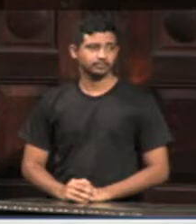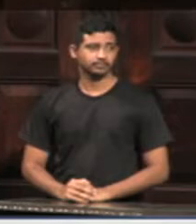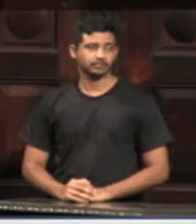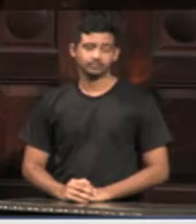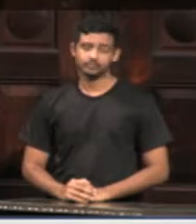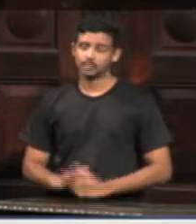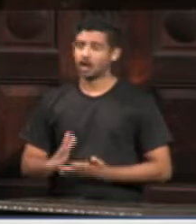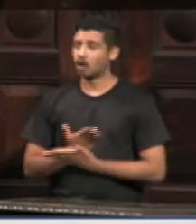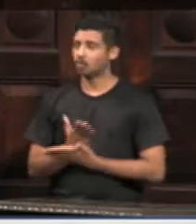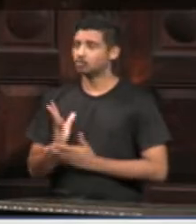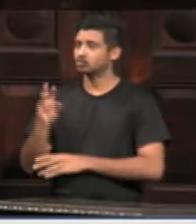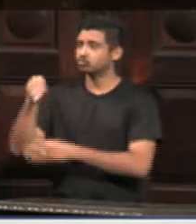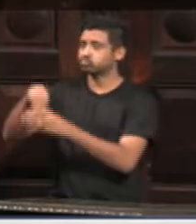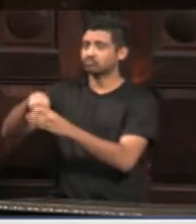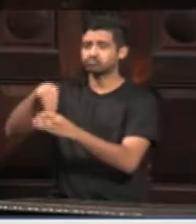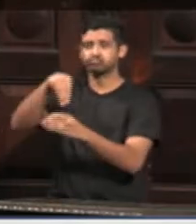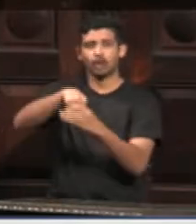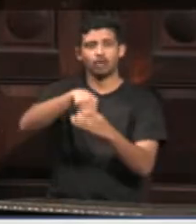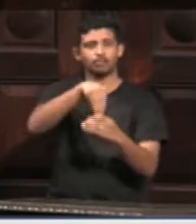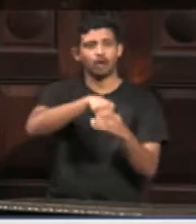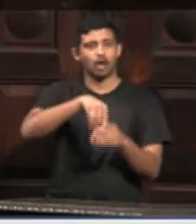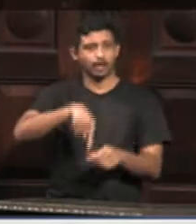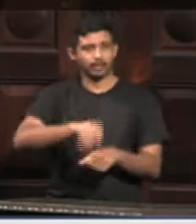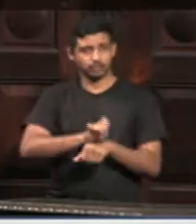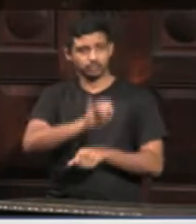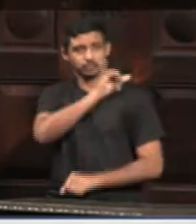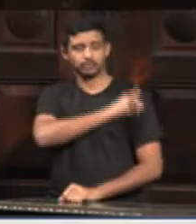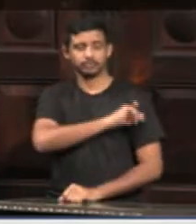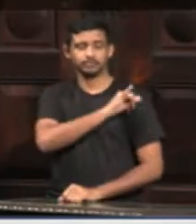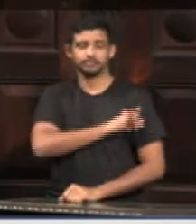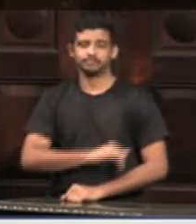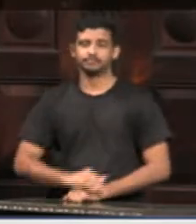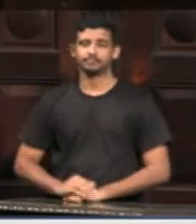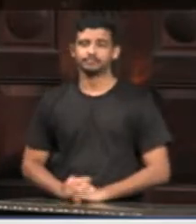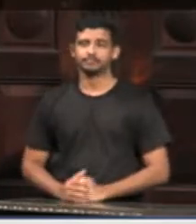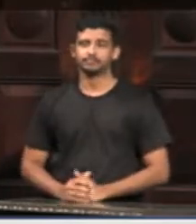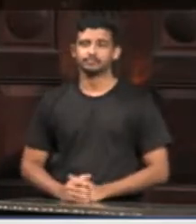instalados aqui no estado do Rio de Janeiro.